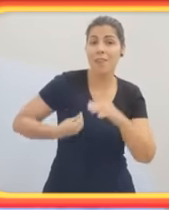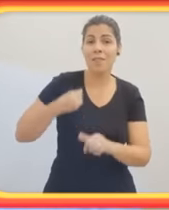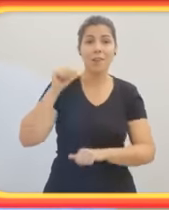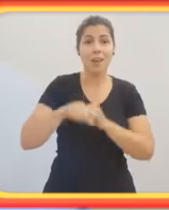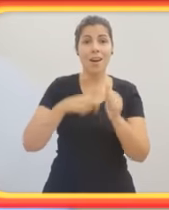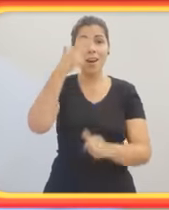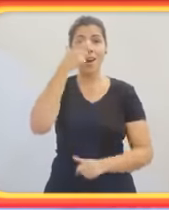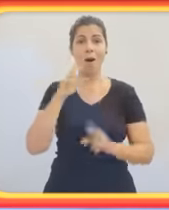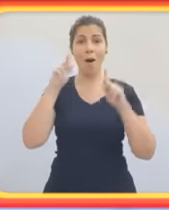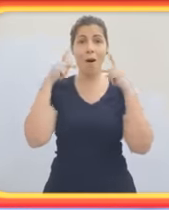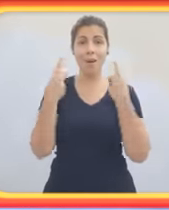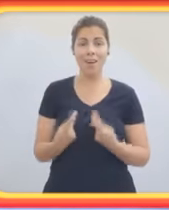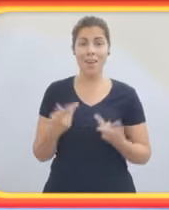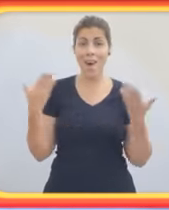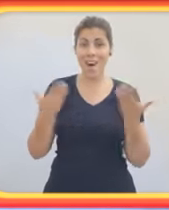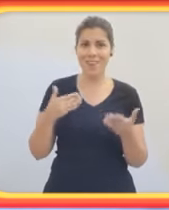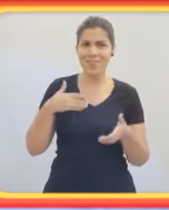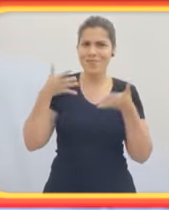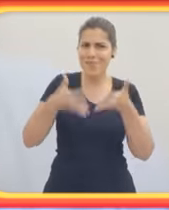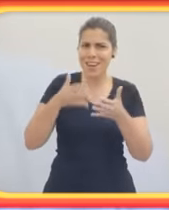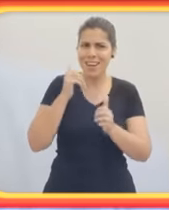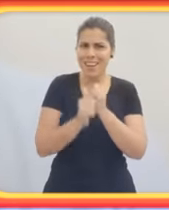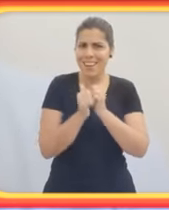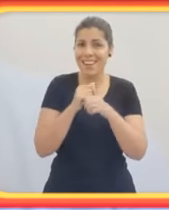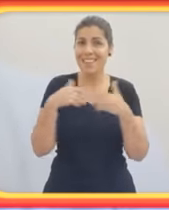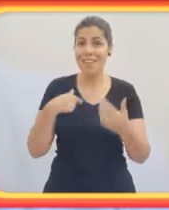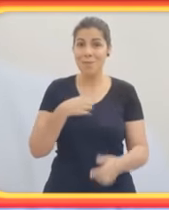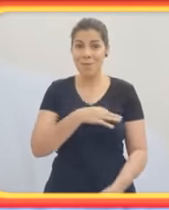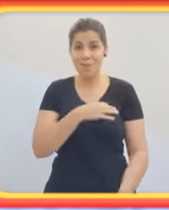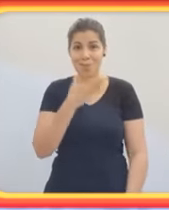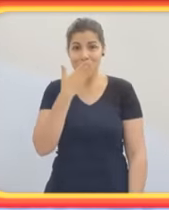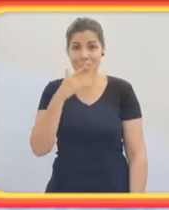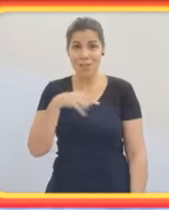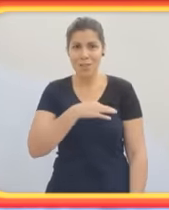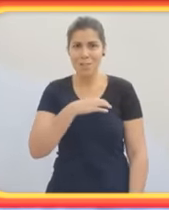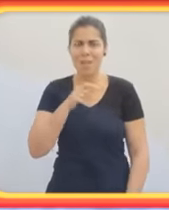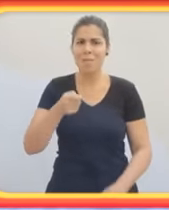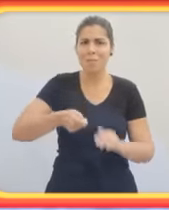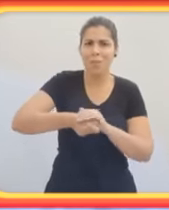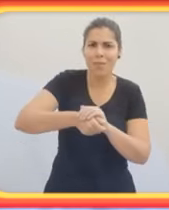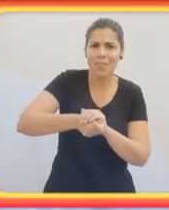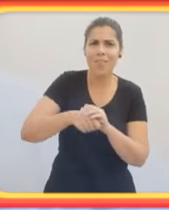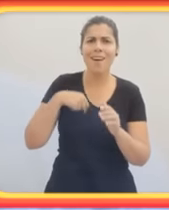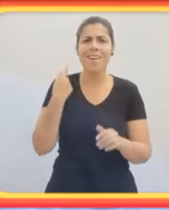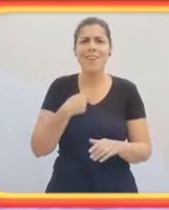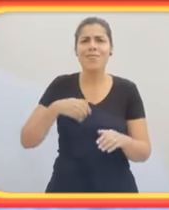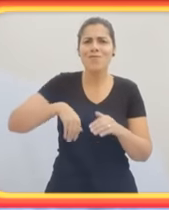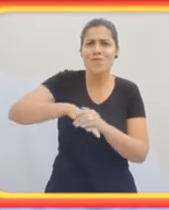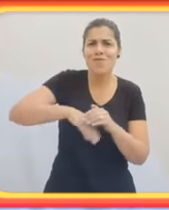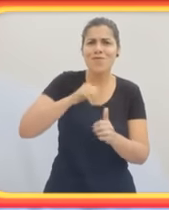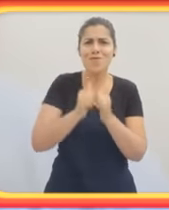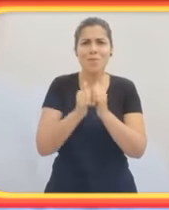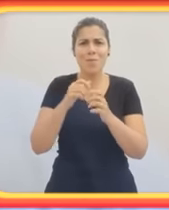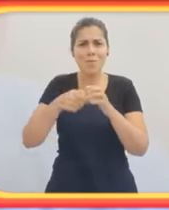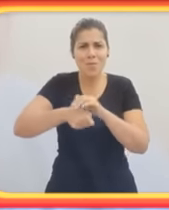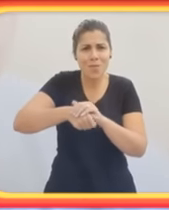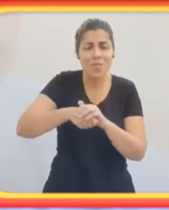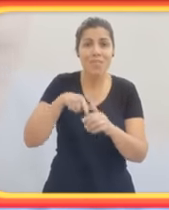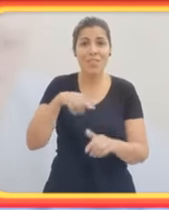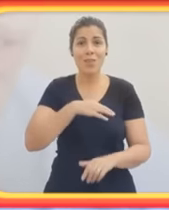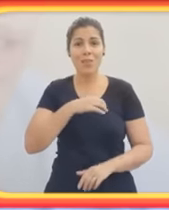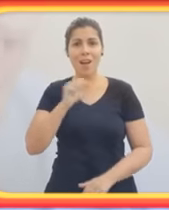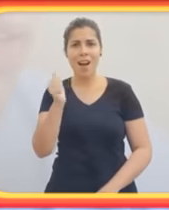viramos humanos e hoje jogamos futebol. Então meu time era um time de botão, a gente jogava futebol de botão. tinha esse uniforme azul e verde.